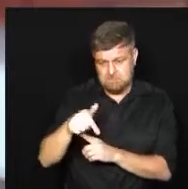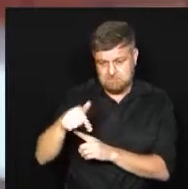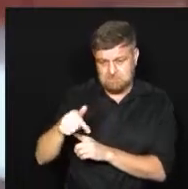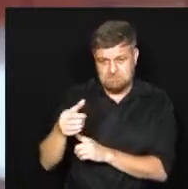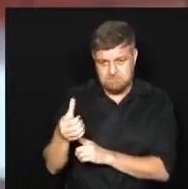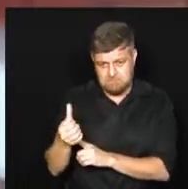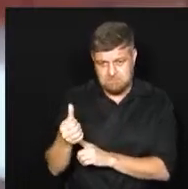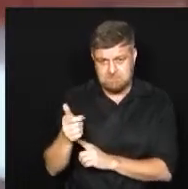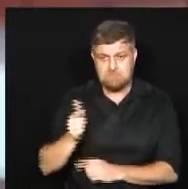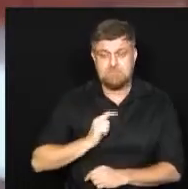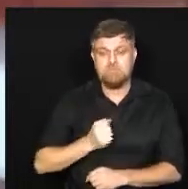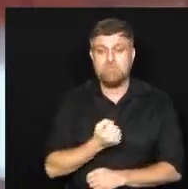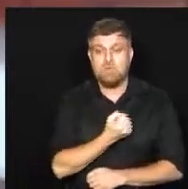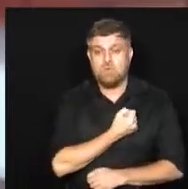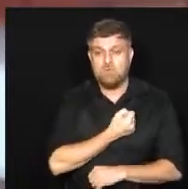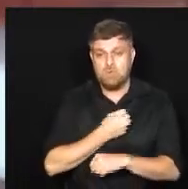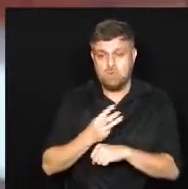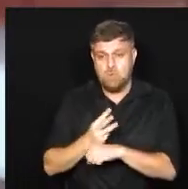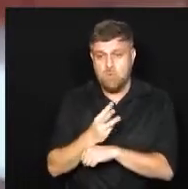3776.